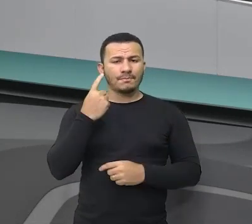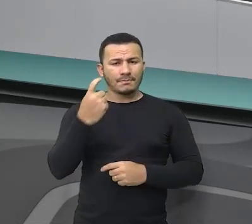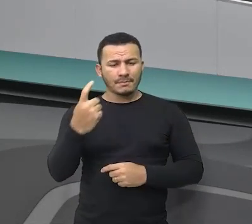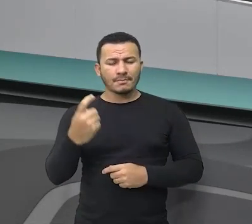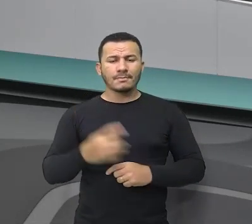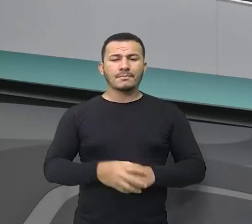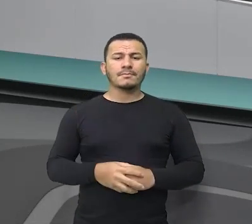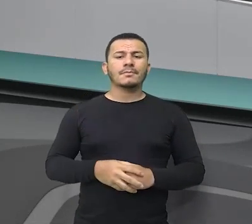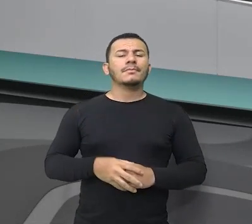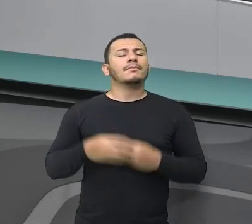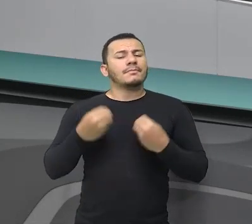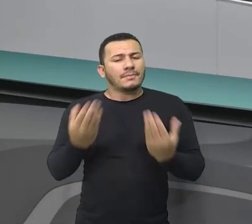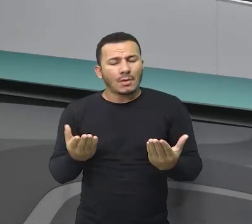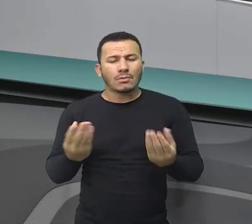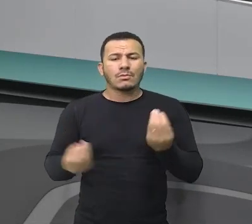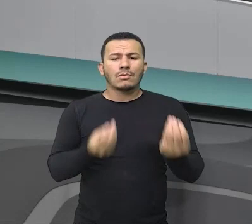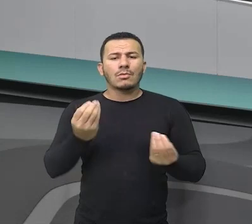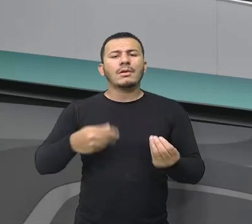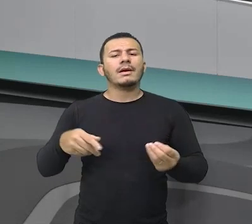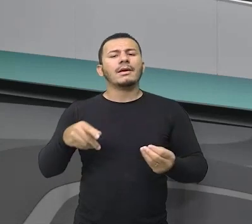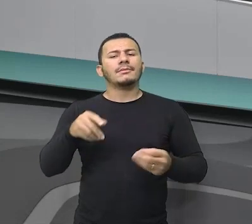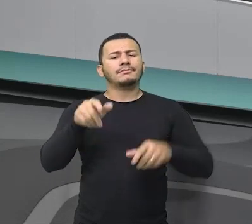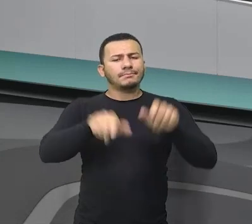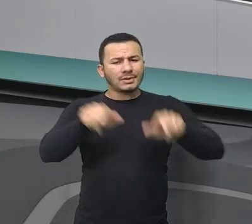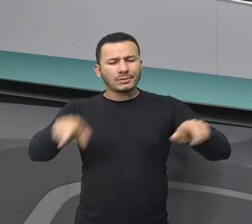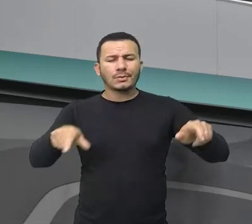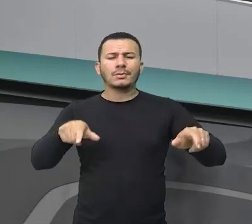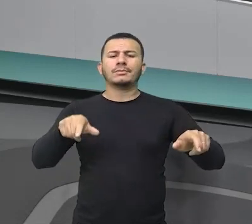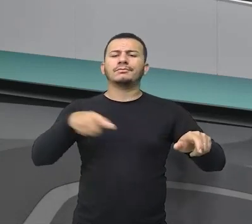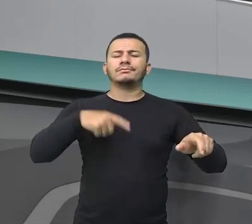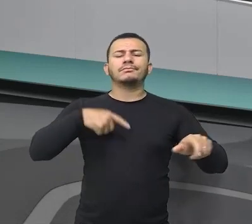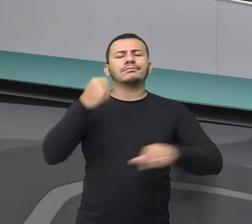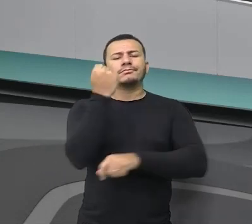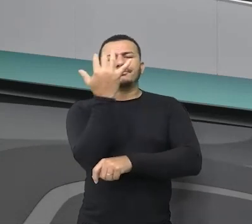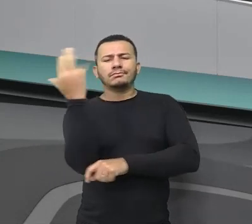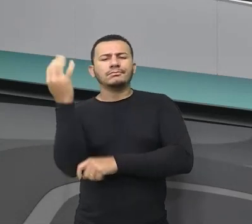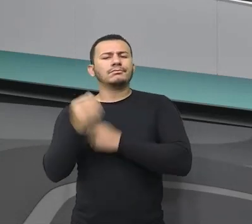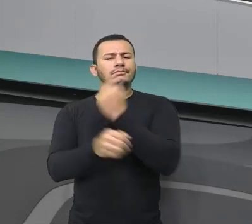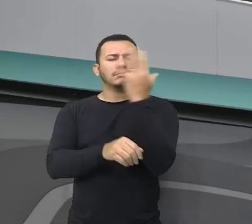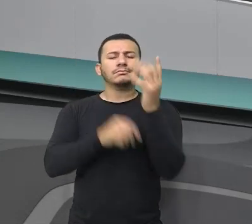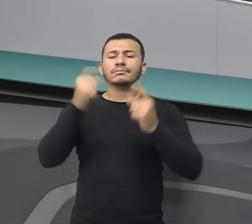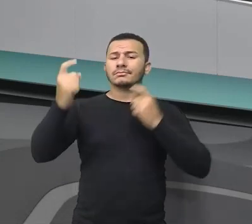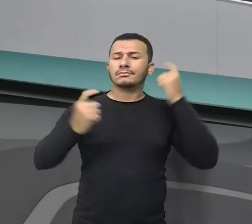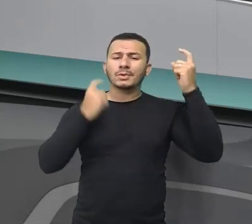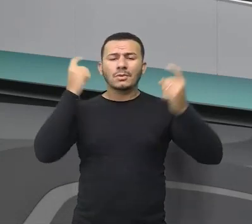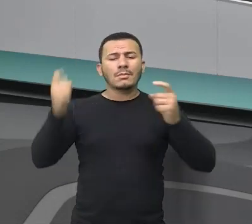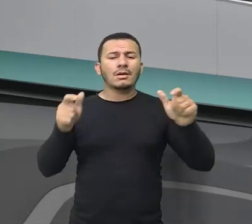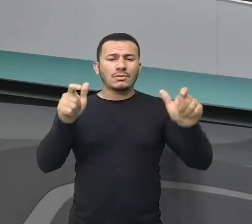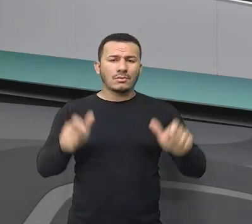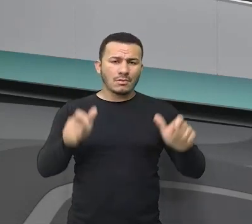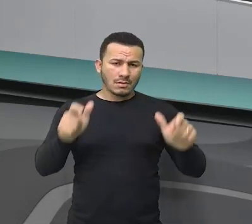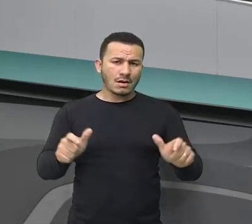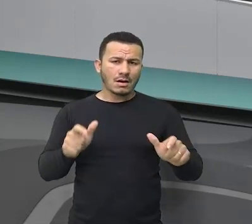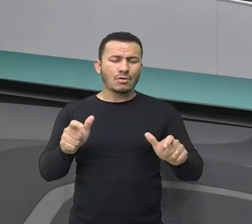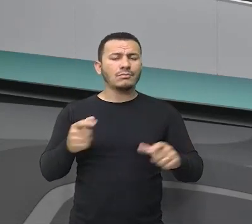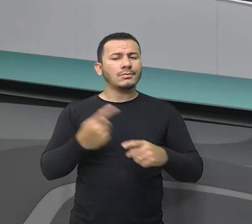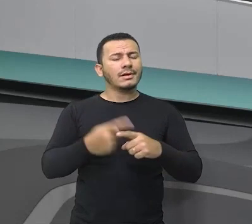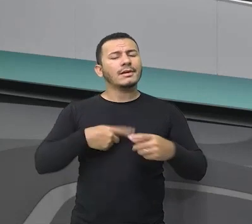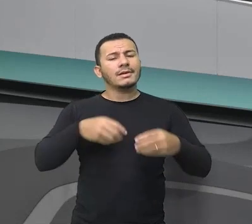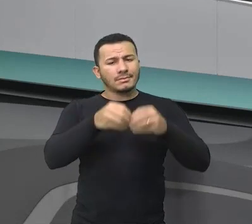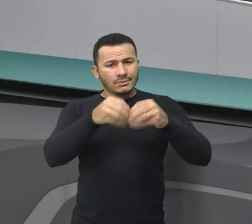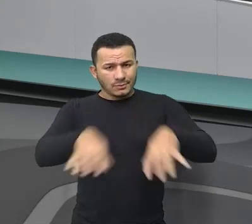muitos casos, é sobreposto à preocupação com o meio ambiente. Então, em linhas gerais, esse texto vai trazer para nós justamente